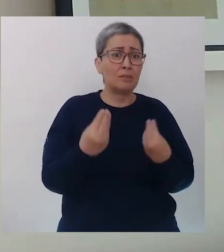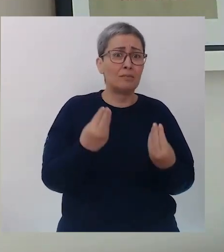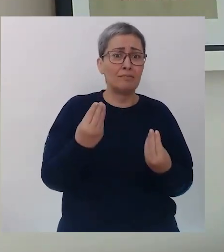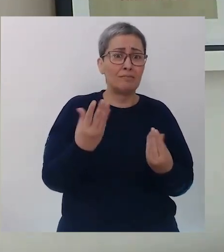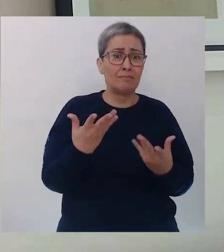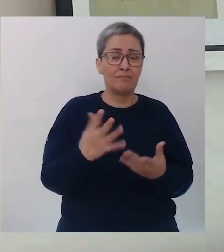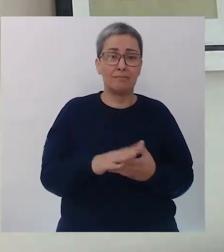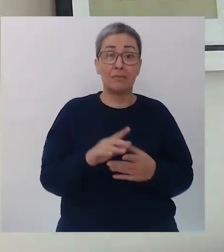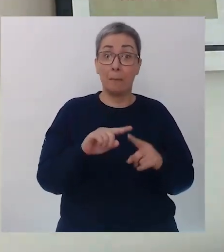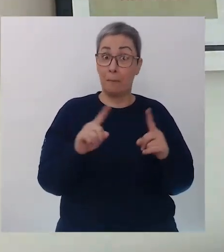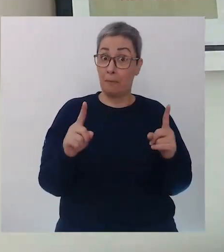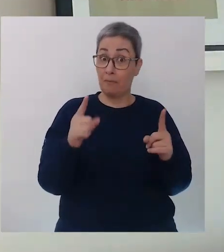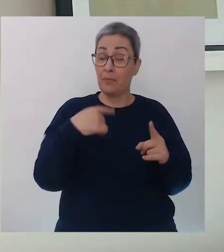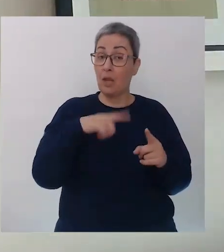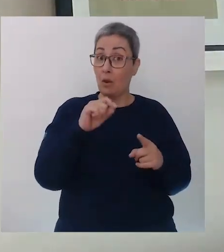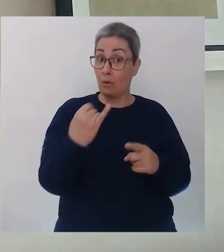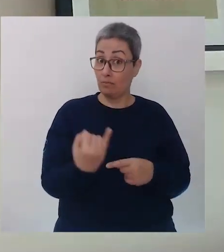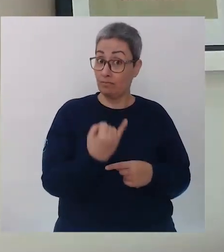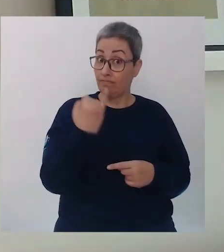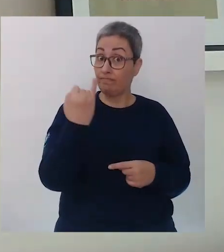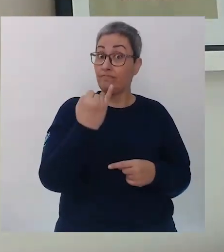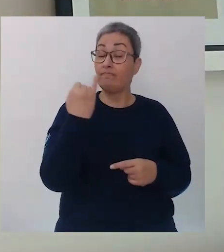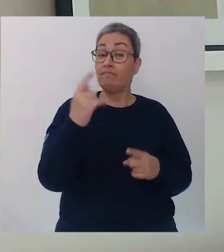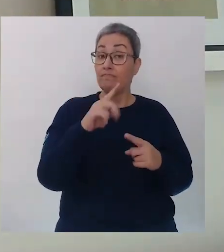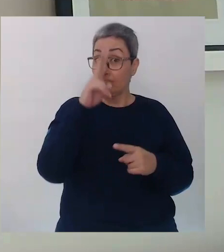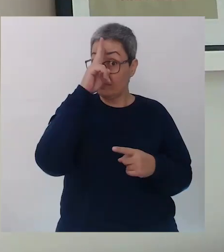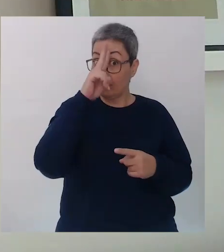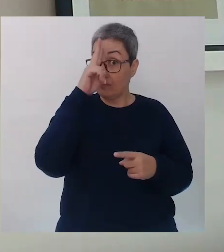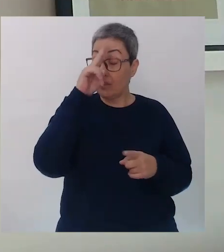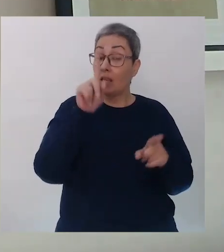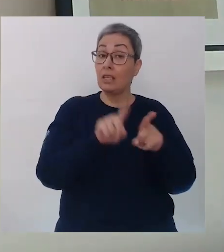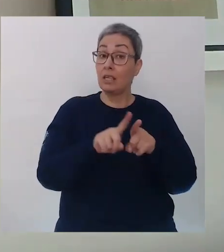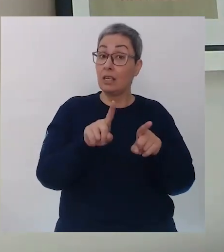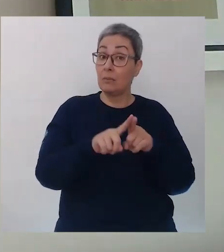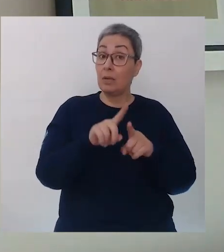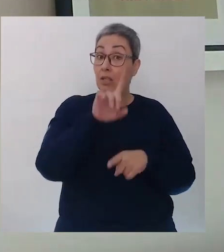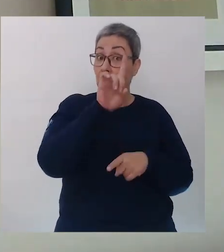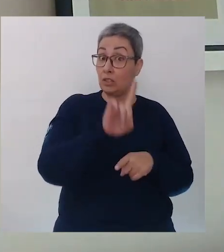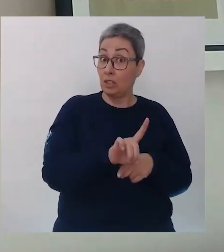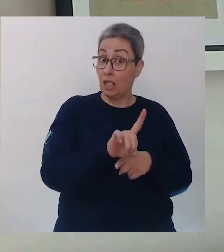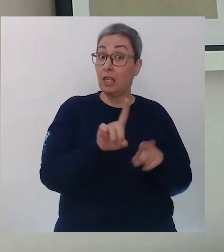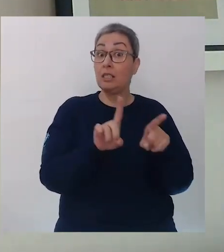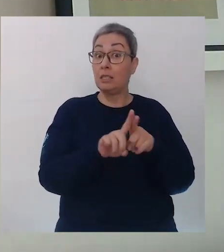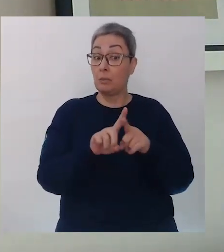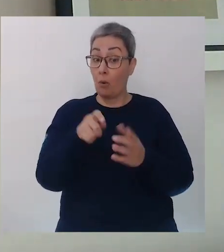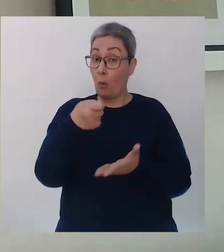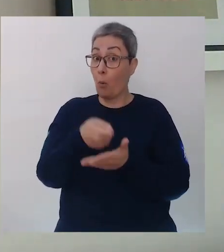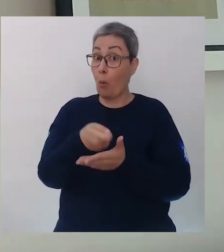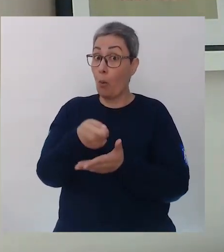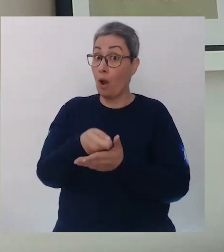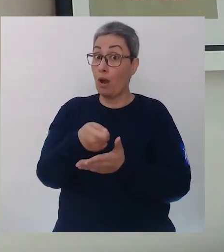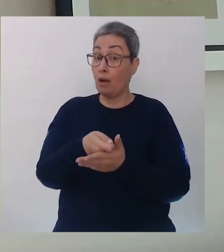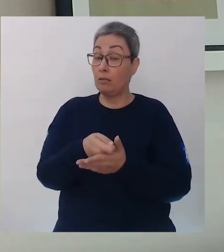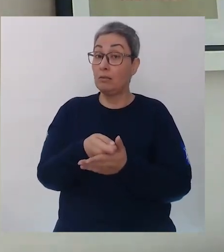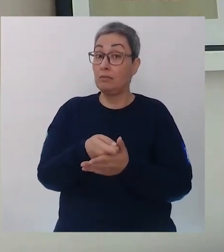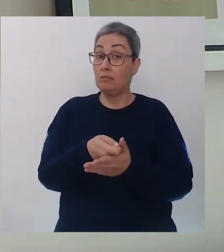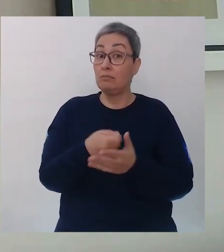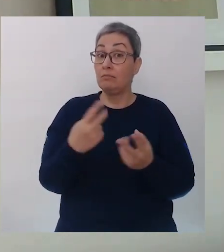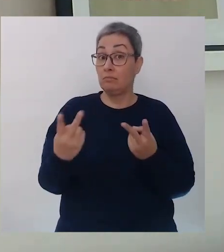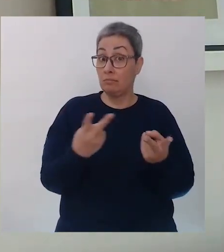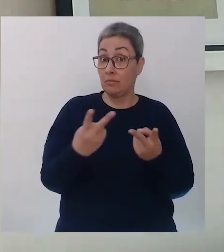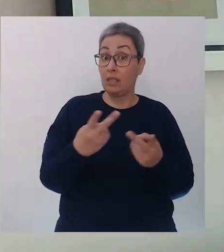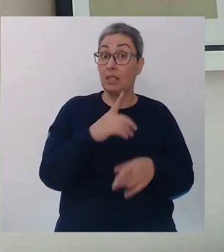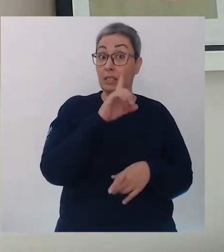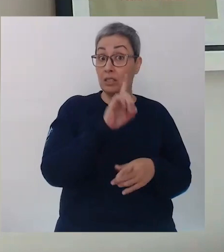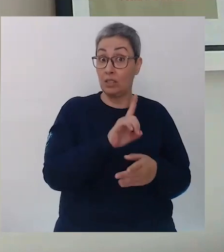disso? Mas, ó, uma coisa muito importante. É importante lembrar que também, além dos direitos, a gente tem deveres. Que os nossos